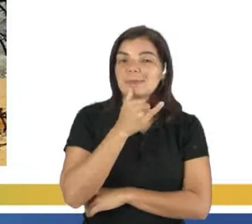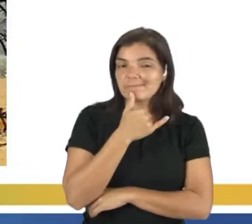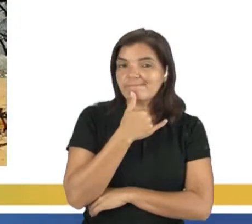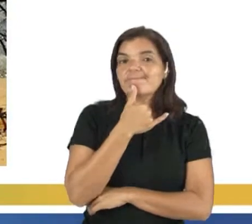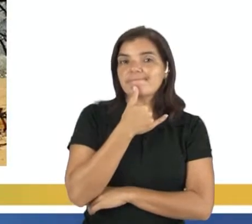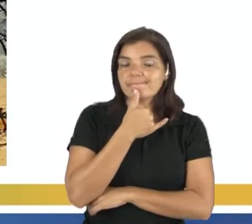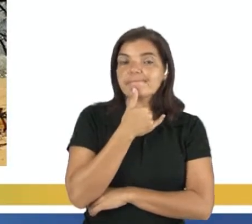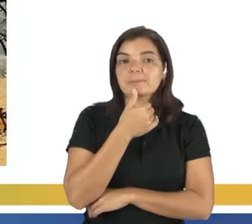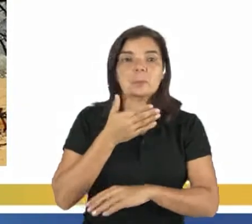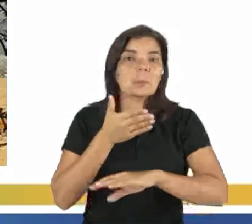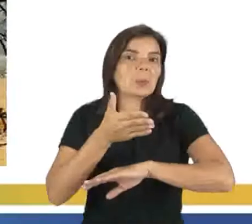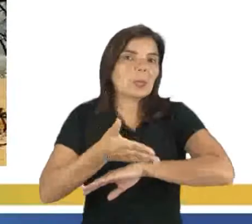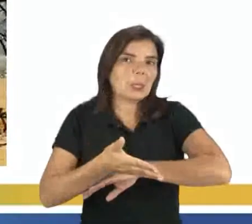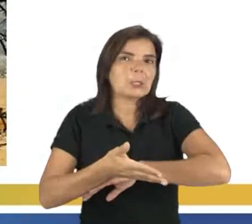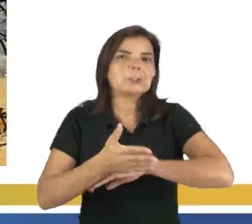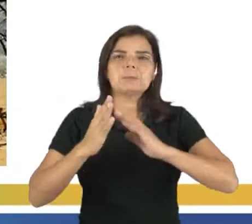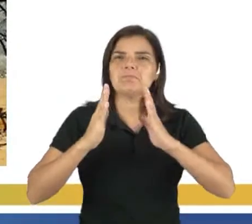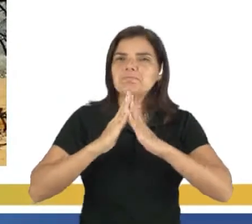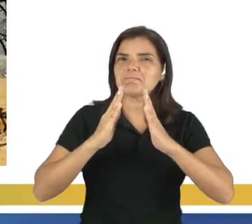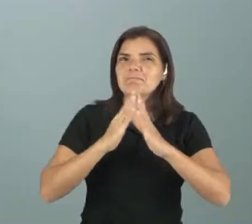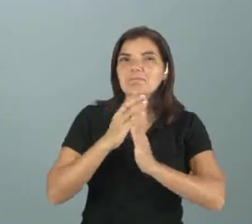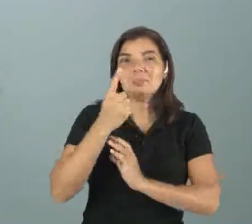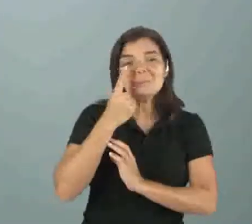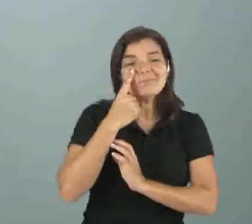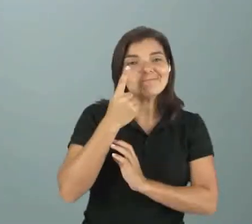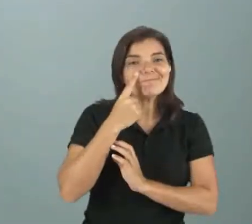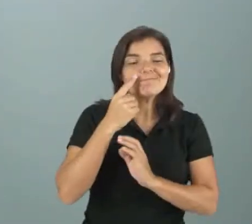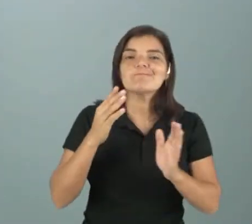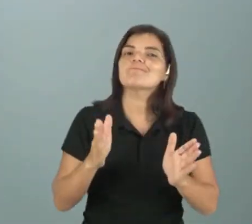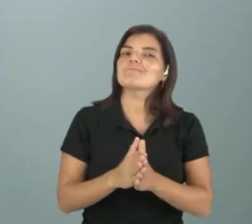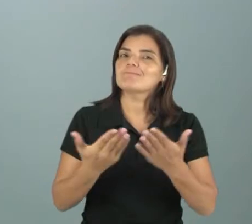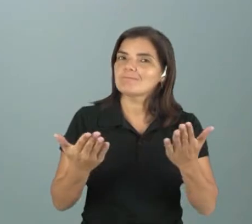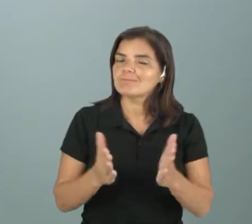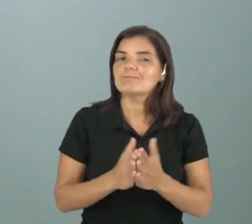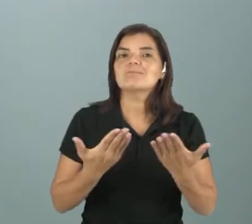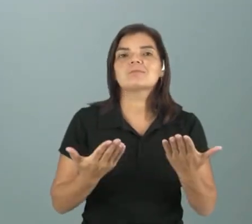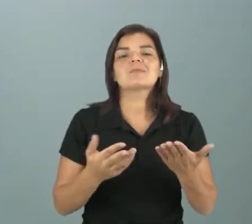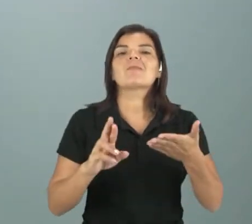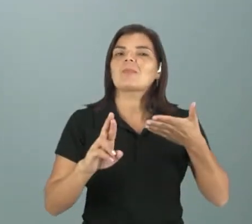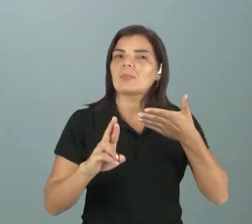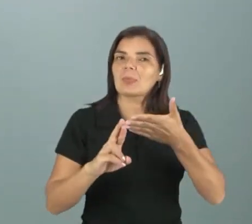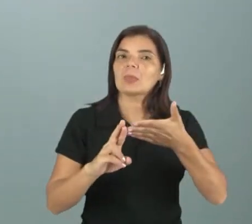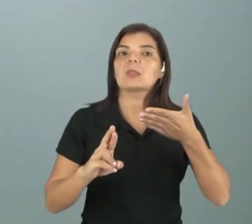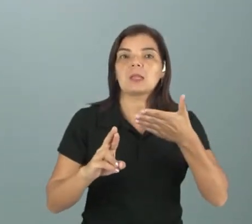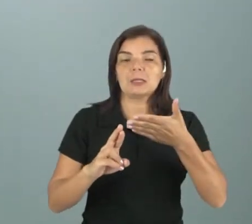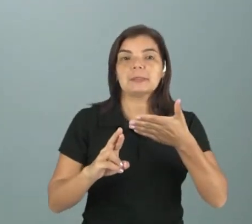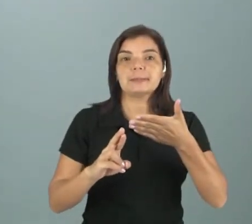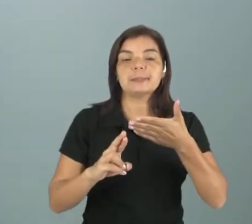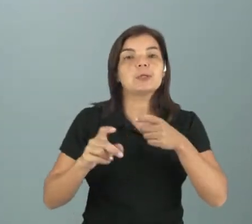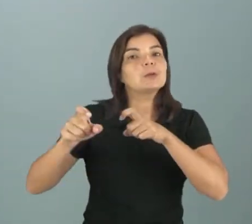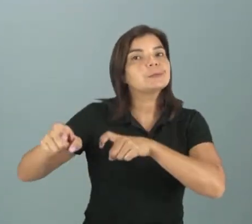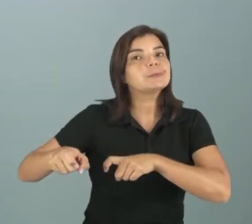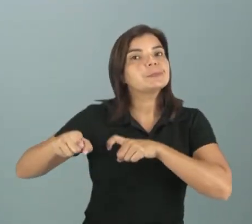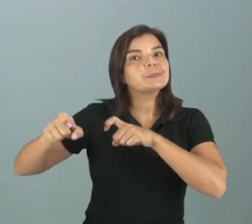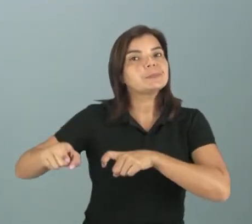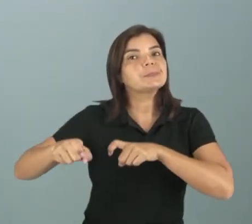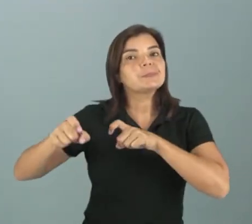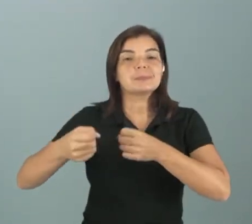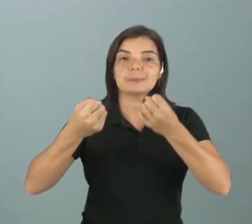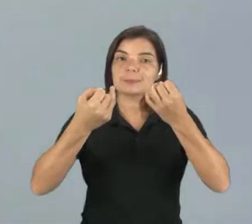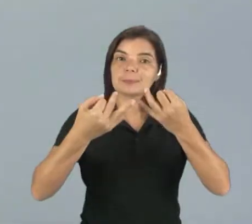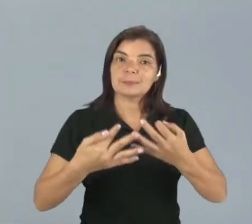Você inclusive entra nessas casas que vê a extrema pobreza. Isso aí refere-se ao meio rural que nós estávamos acabando